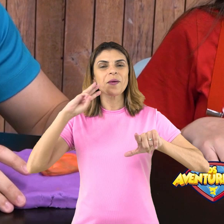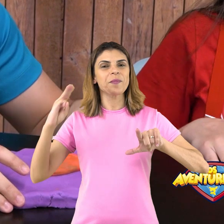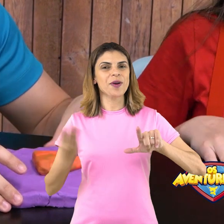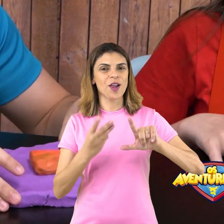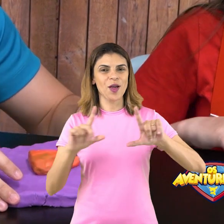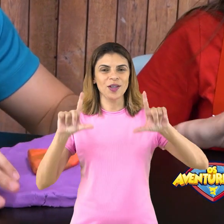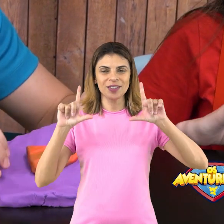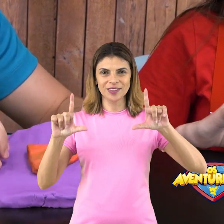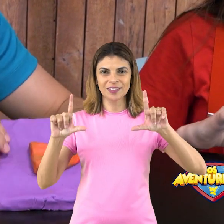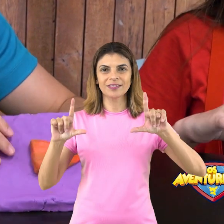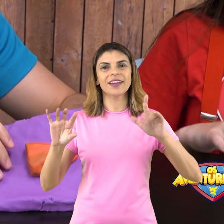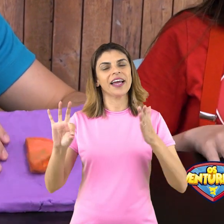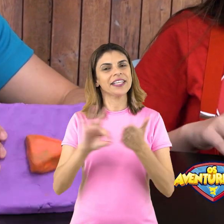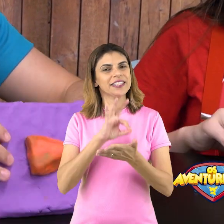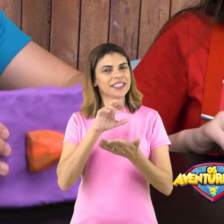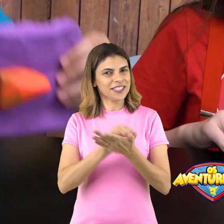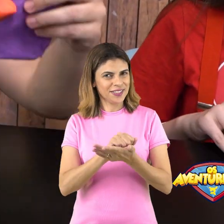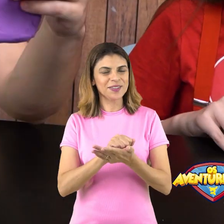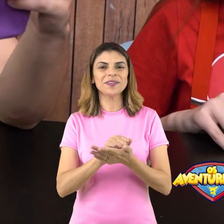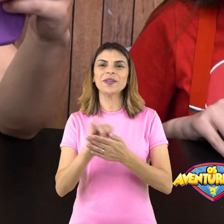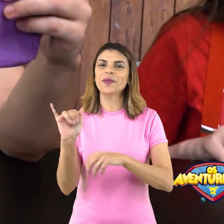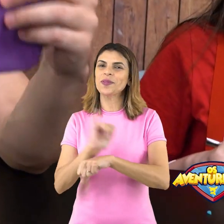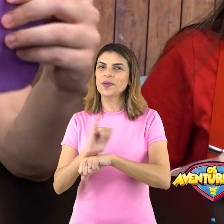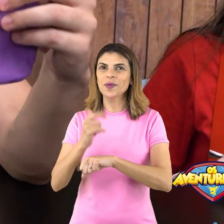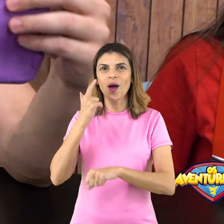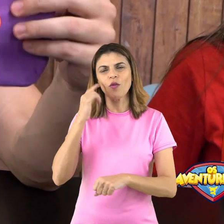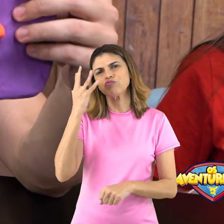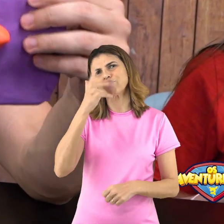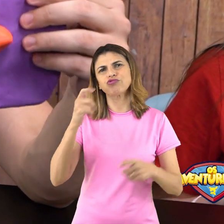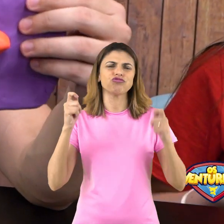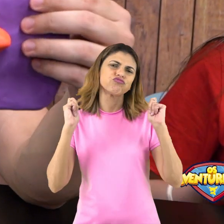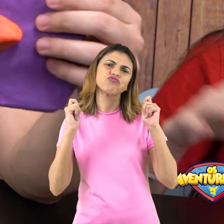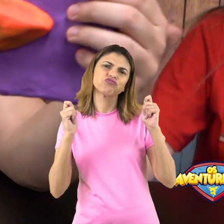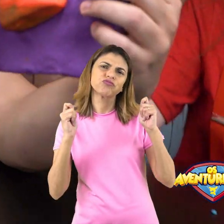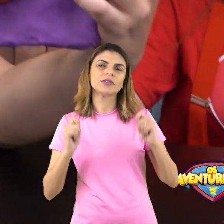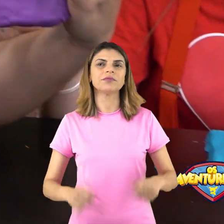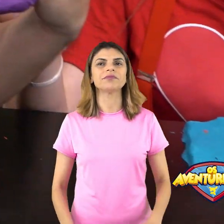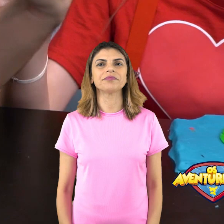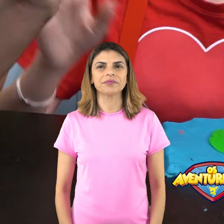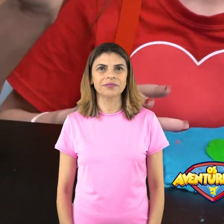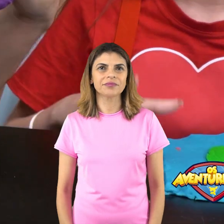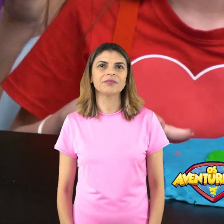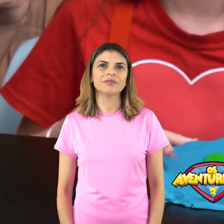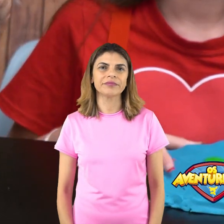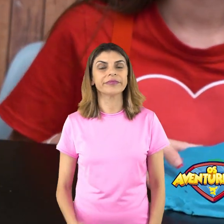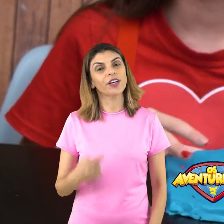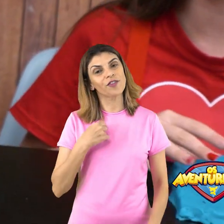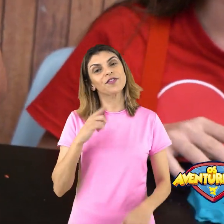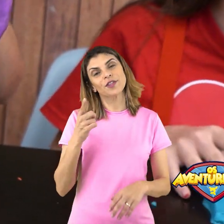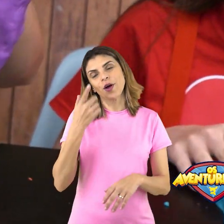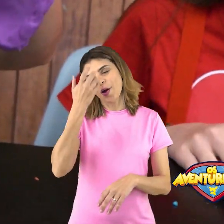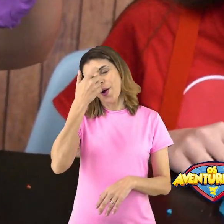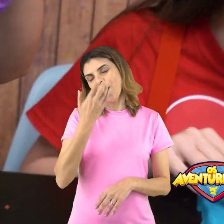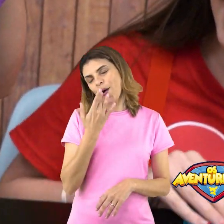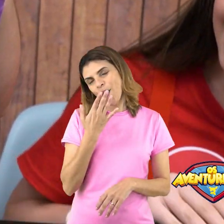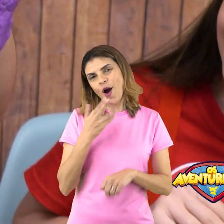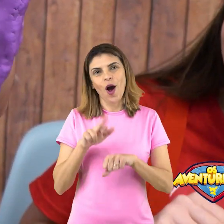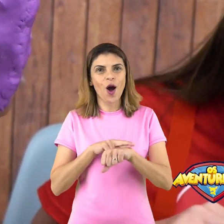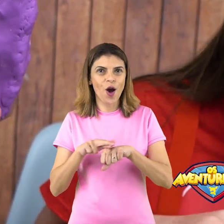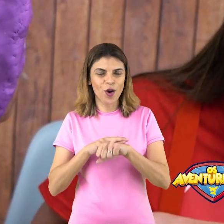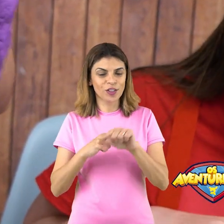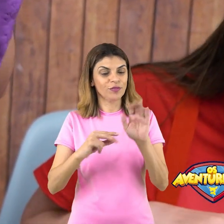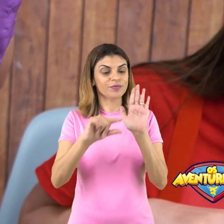Esse é o meu resultado, olha só minha plaquinha, que coisa bonitinha que ficou! Eu fiz uma placa roxa com o